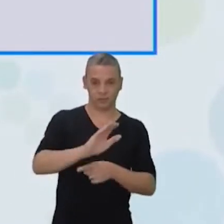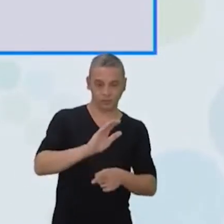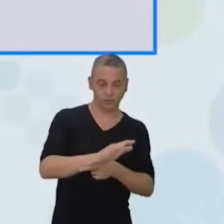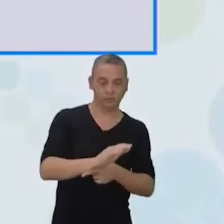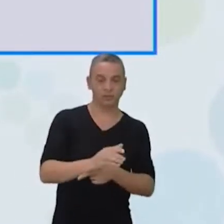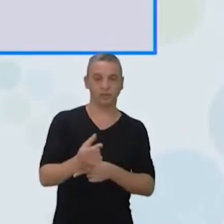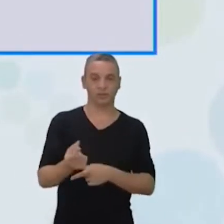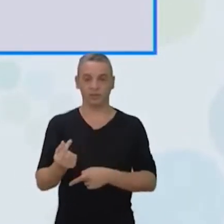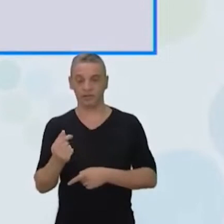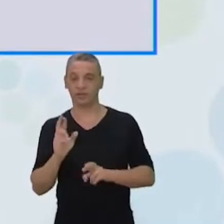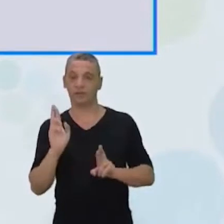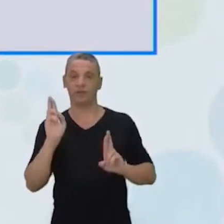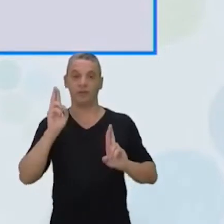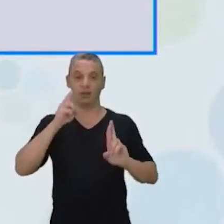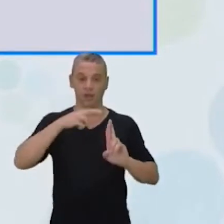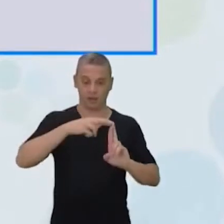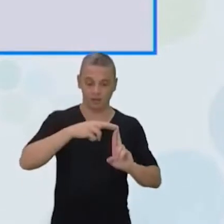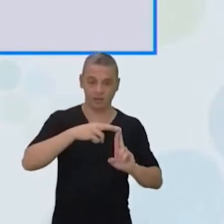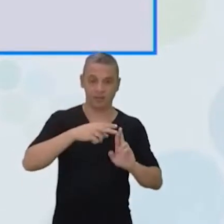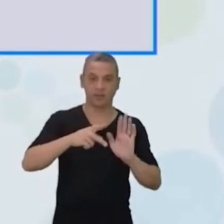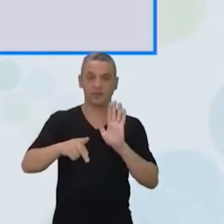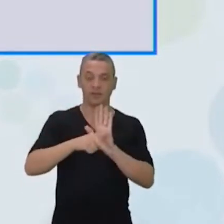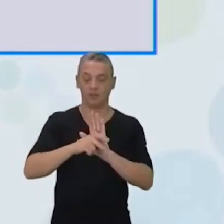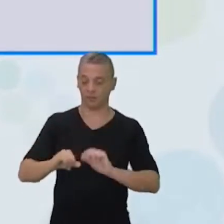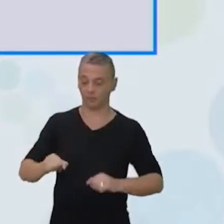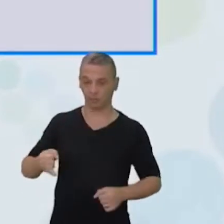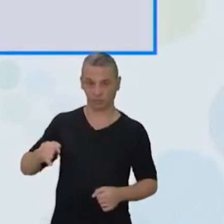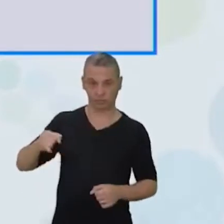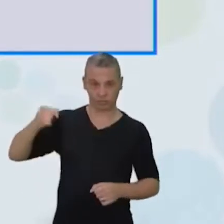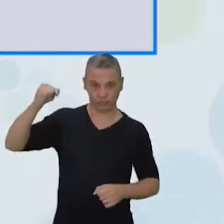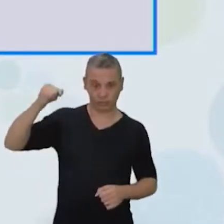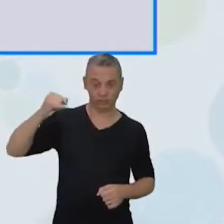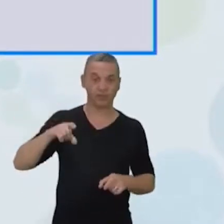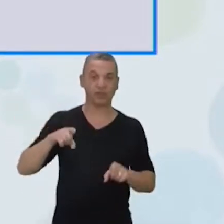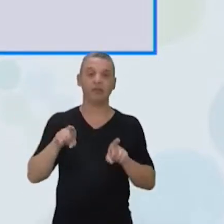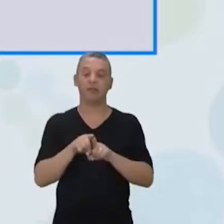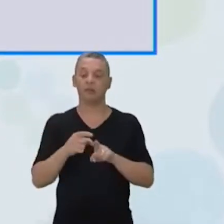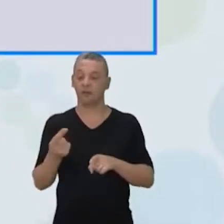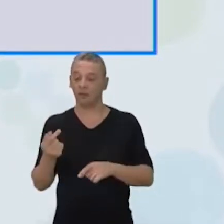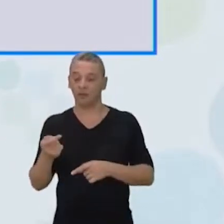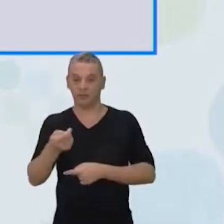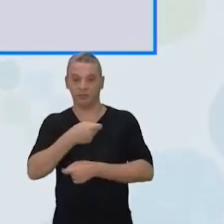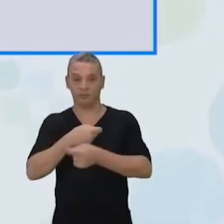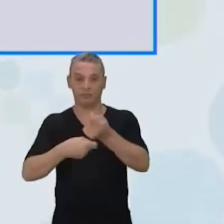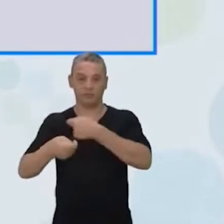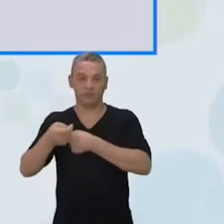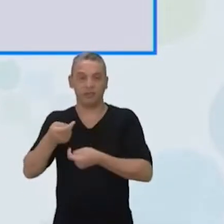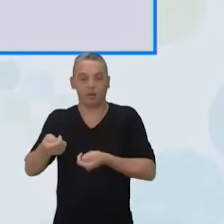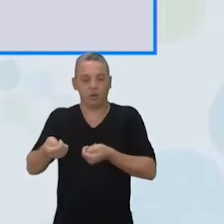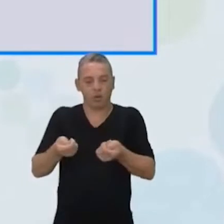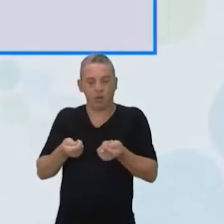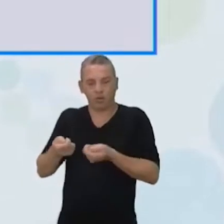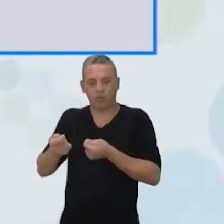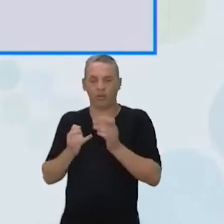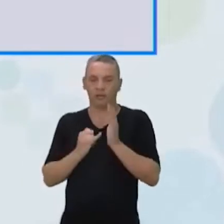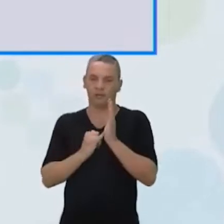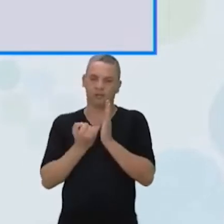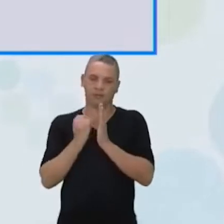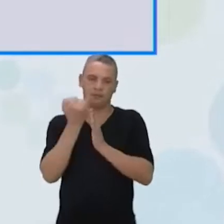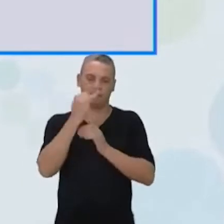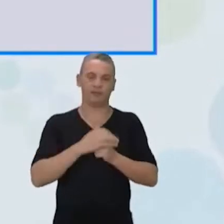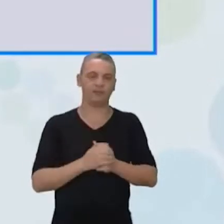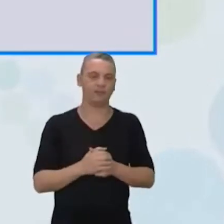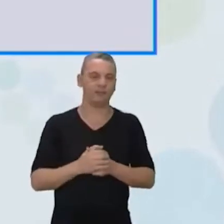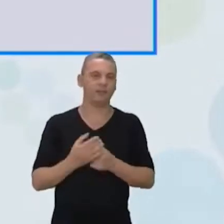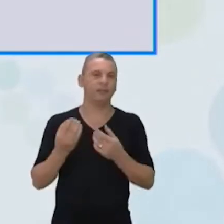taxa referencial, uma taxa básica de juros para o nosso país, ela também serve para controlar a inflação, tá certo? Agora